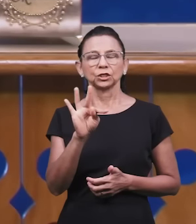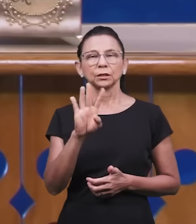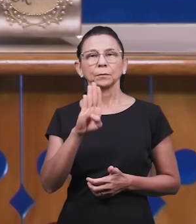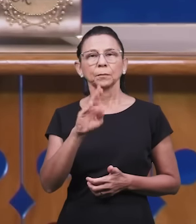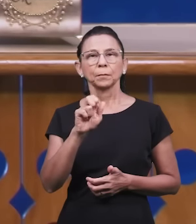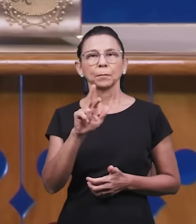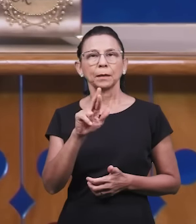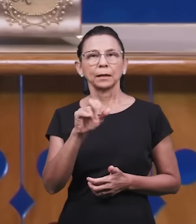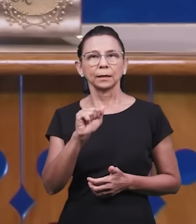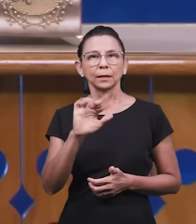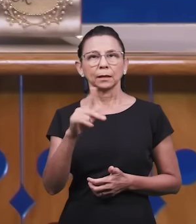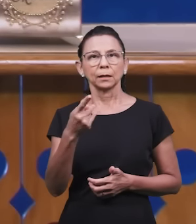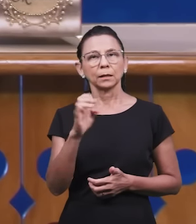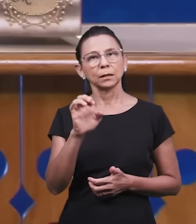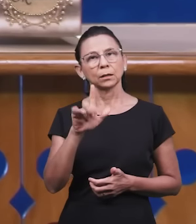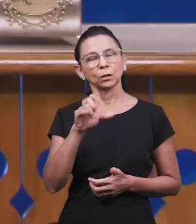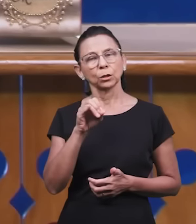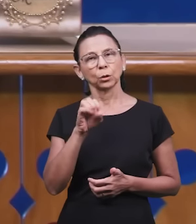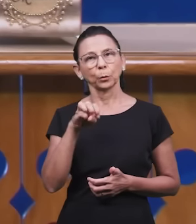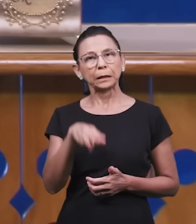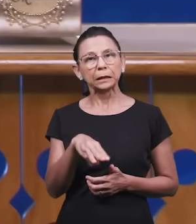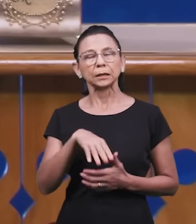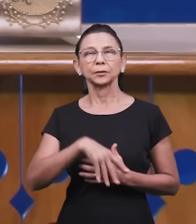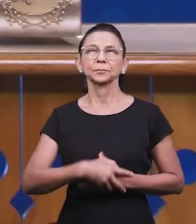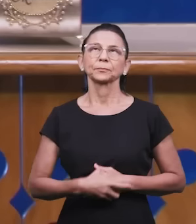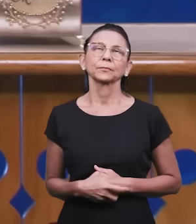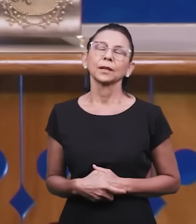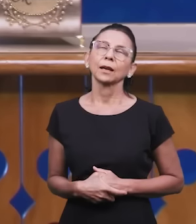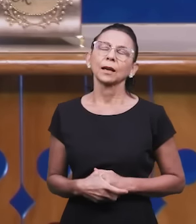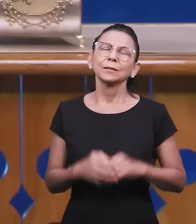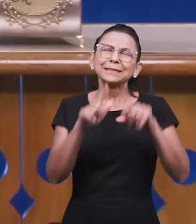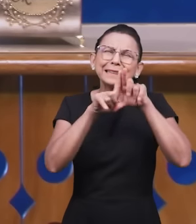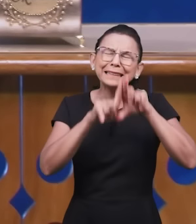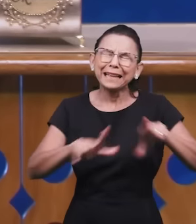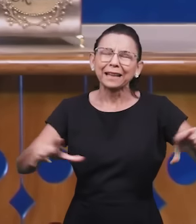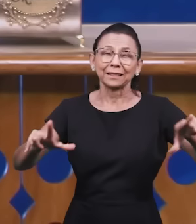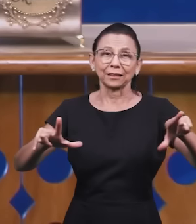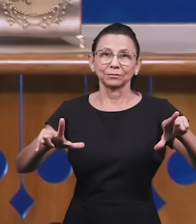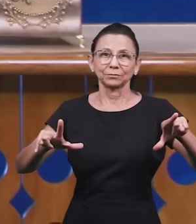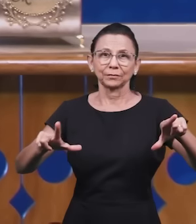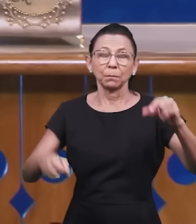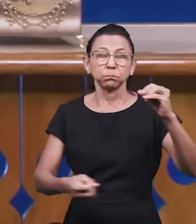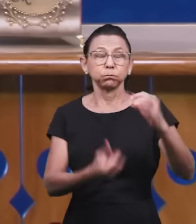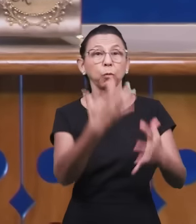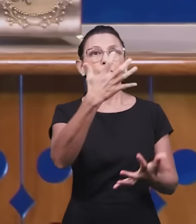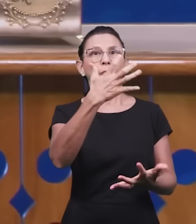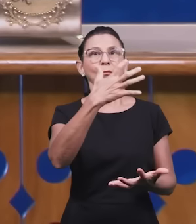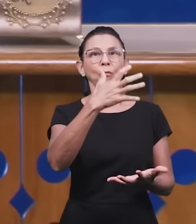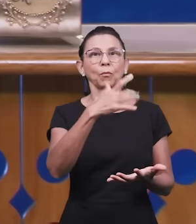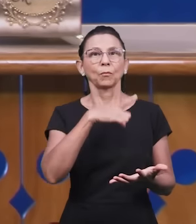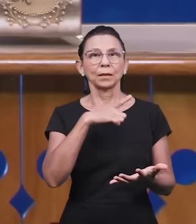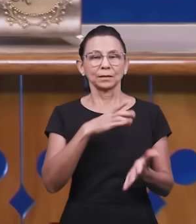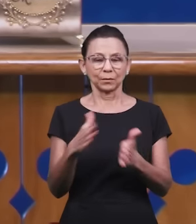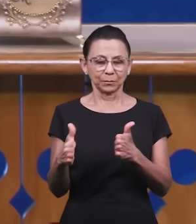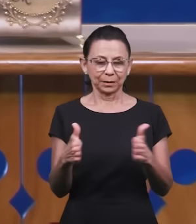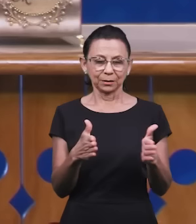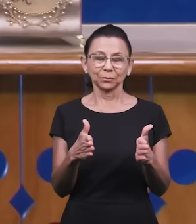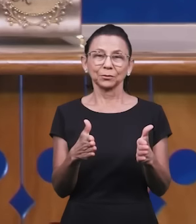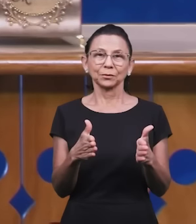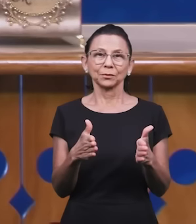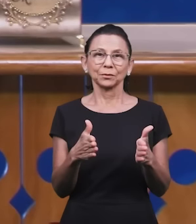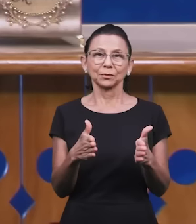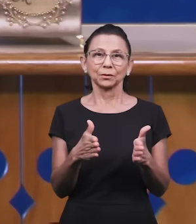criar, é criar do nada para existir durante um determinado tempo. Ou seja, esta obra,